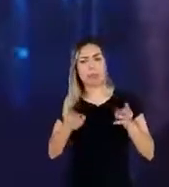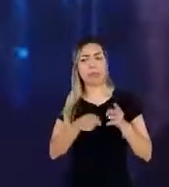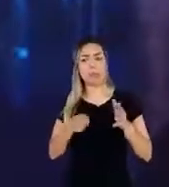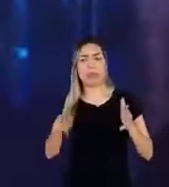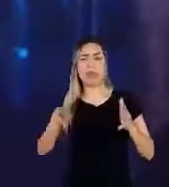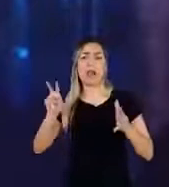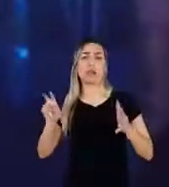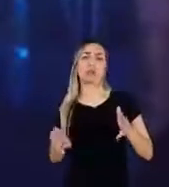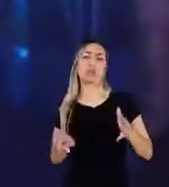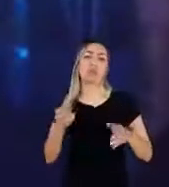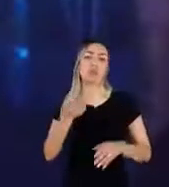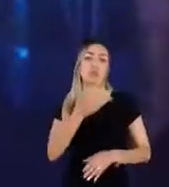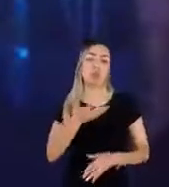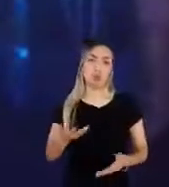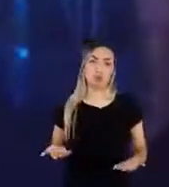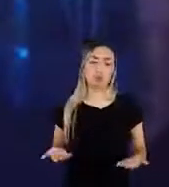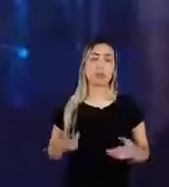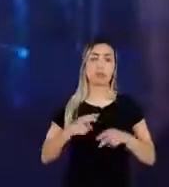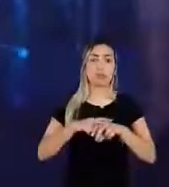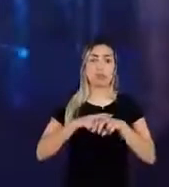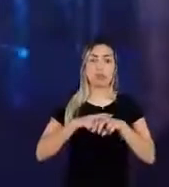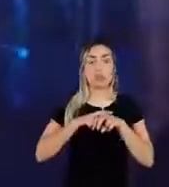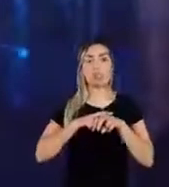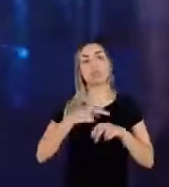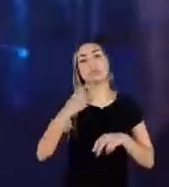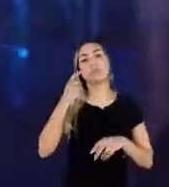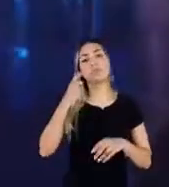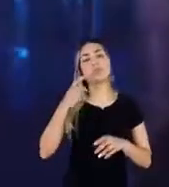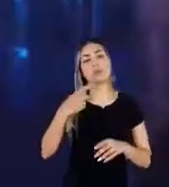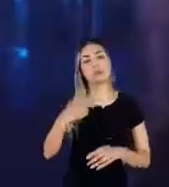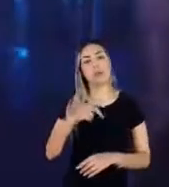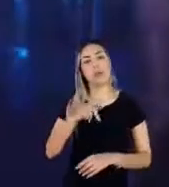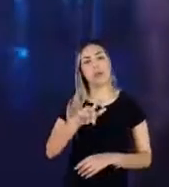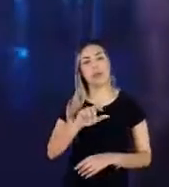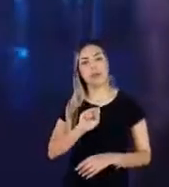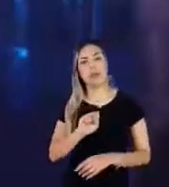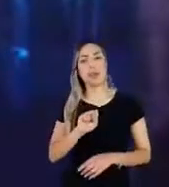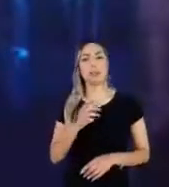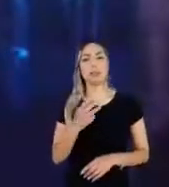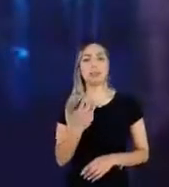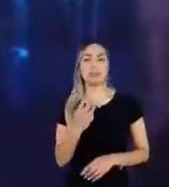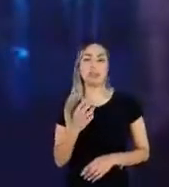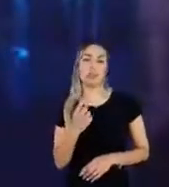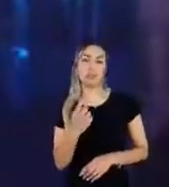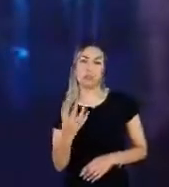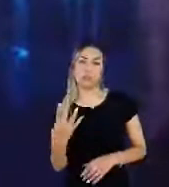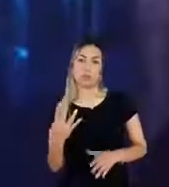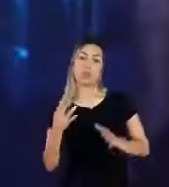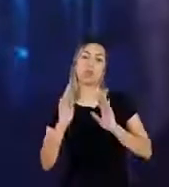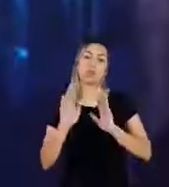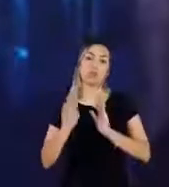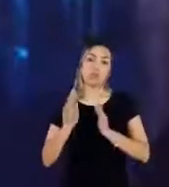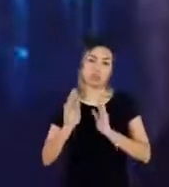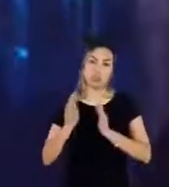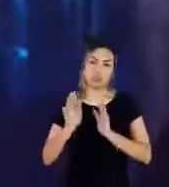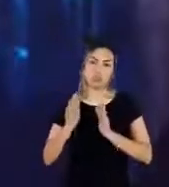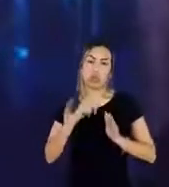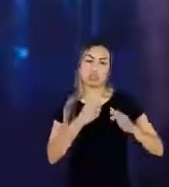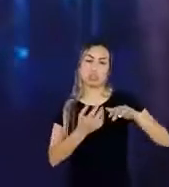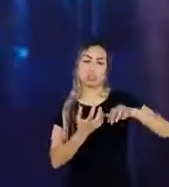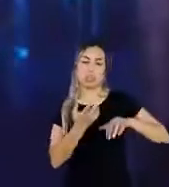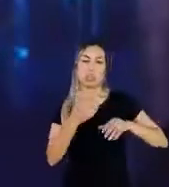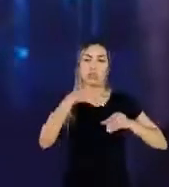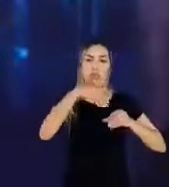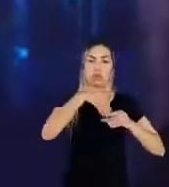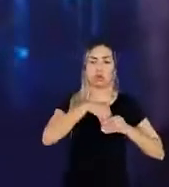mobilidade, que está uma discussão muito forte, tanto no PLS 414, que já foi votado no Senado, né? E o nosso relator, inclusive, é o ex-ministro